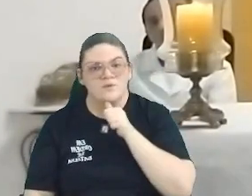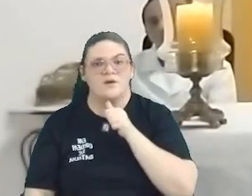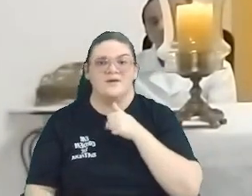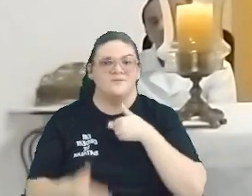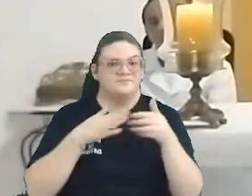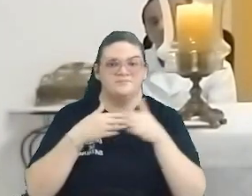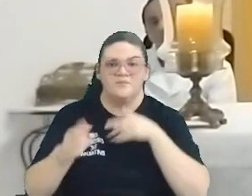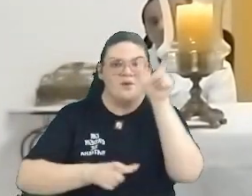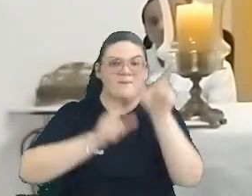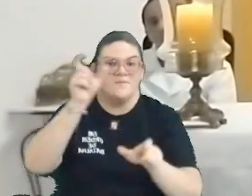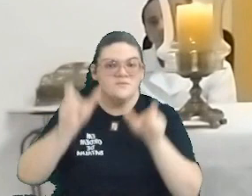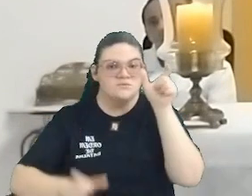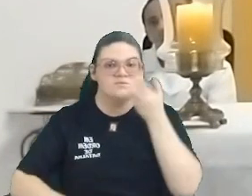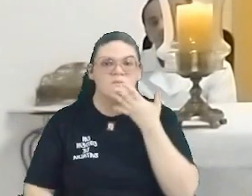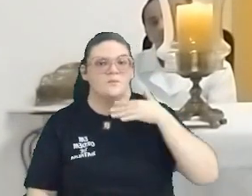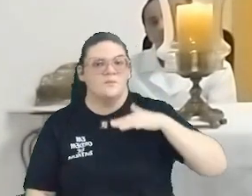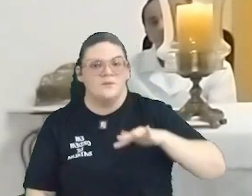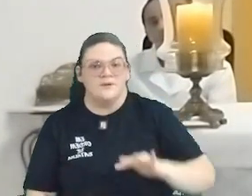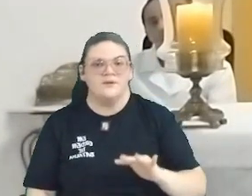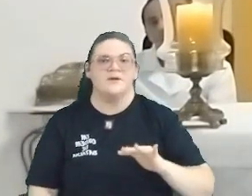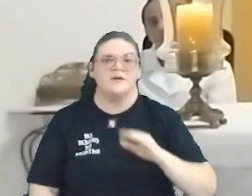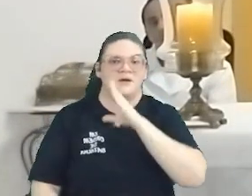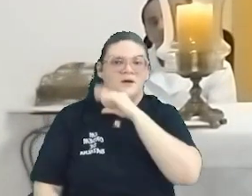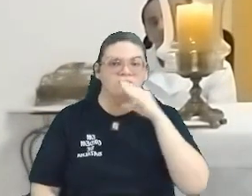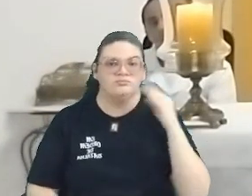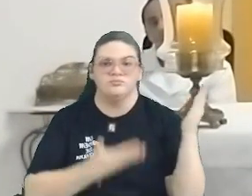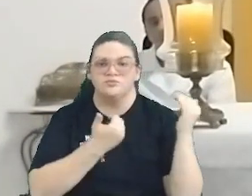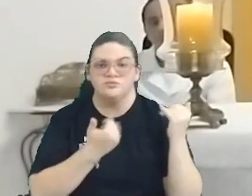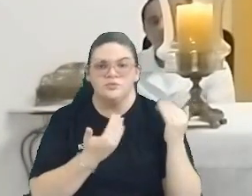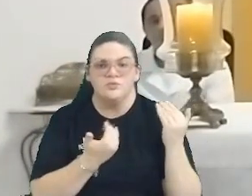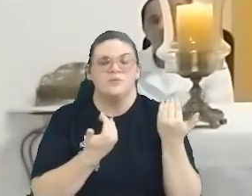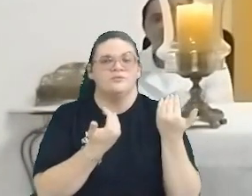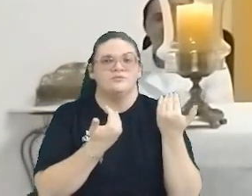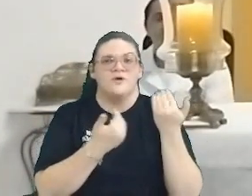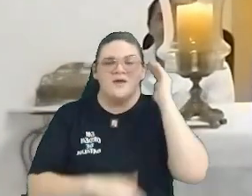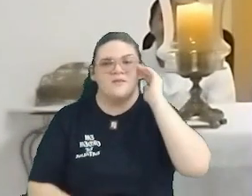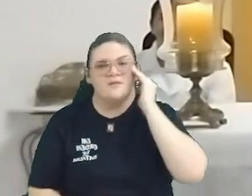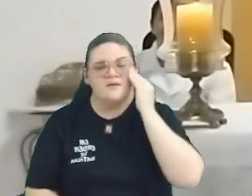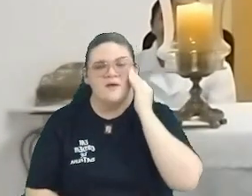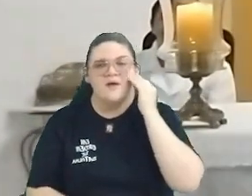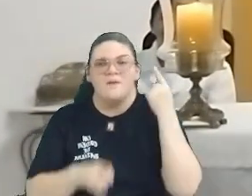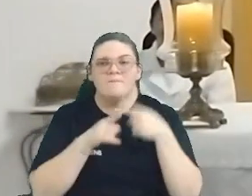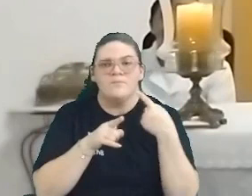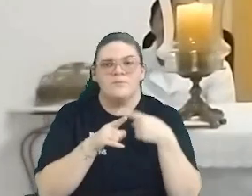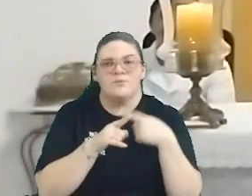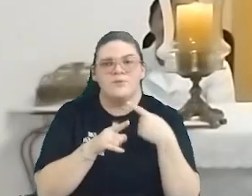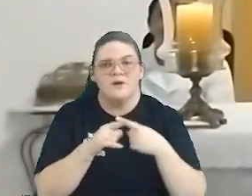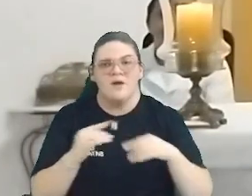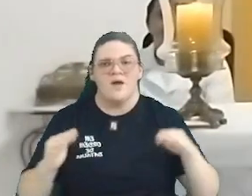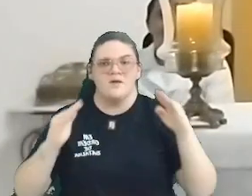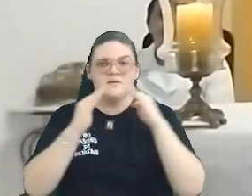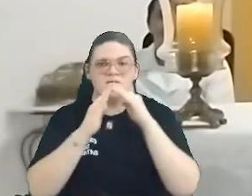Daí então, a gente entende também a igreja, porque ela está tão do lado daqueles que